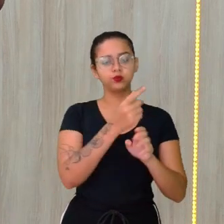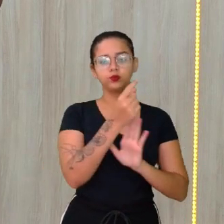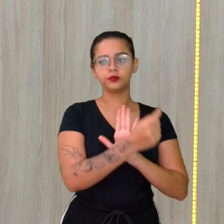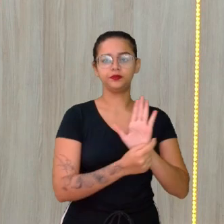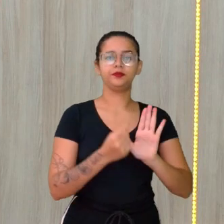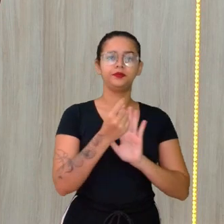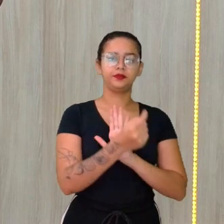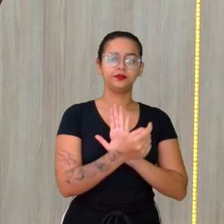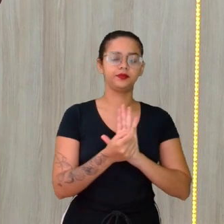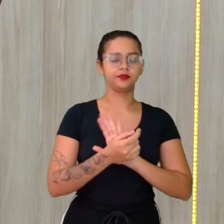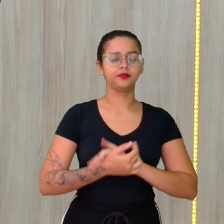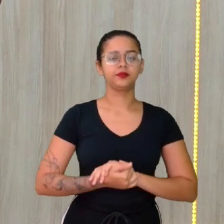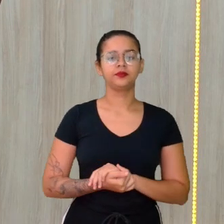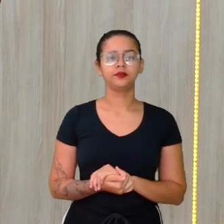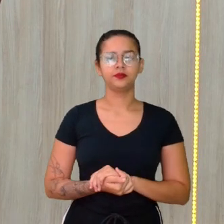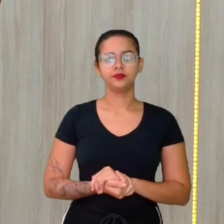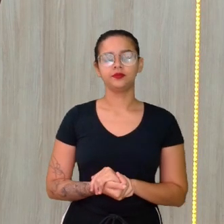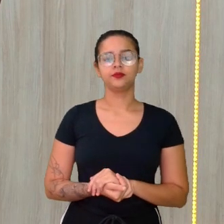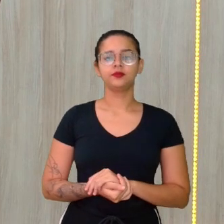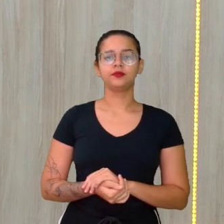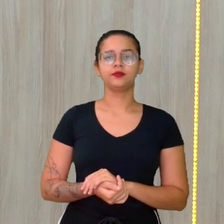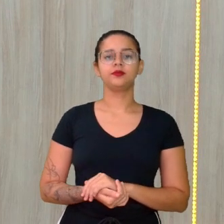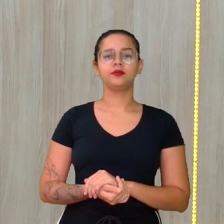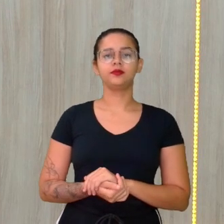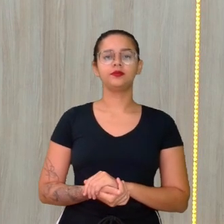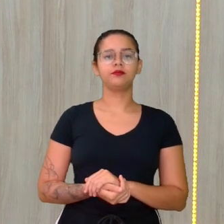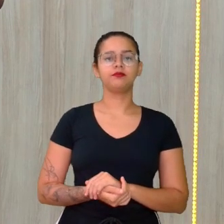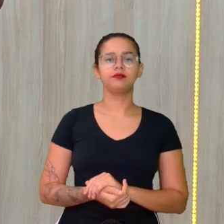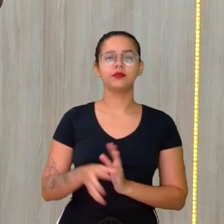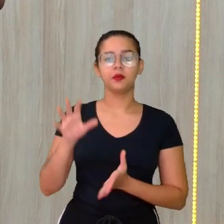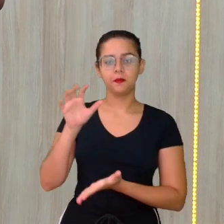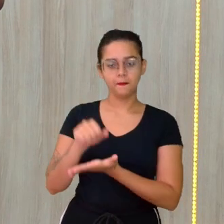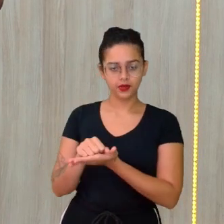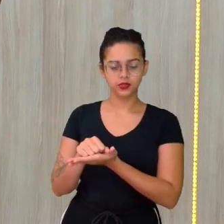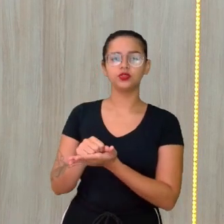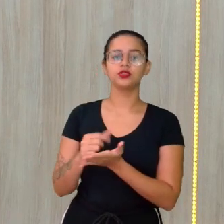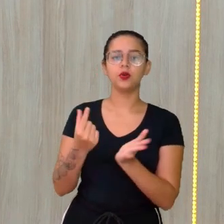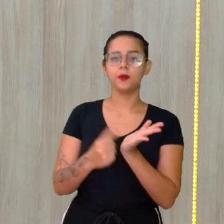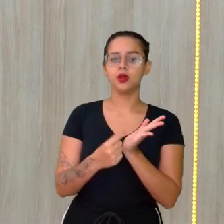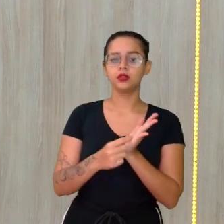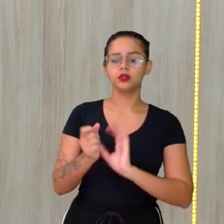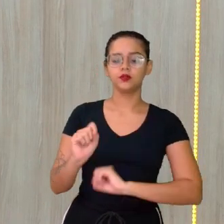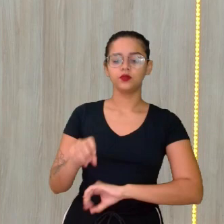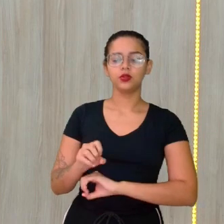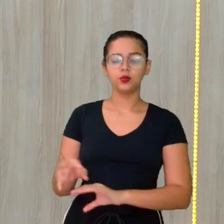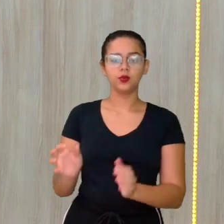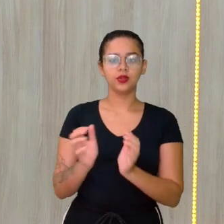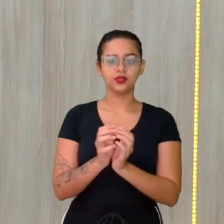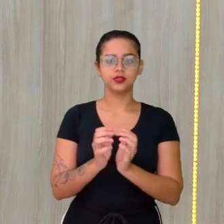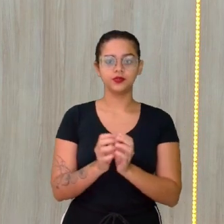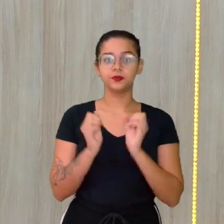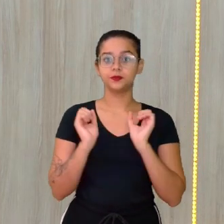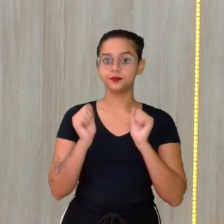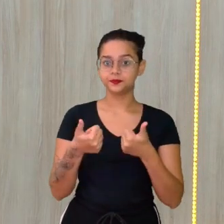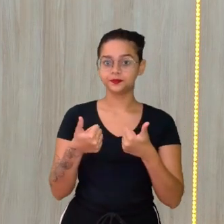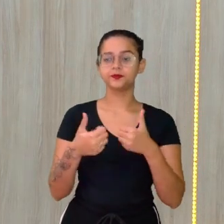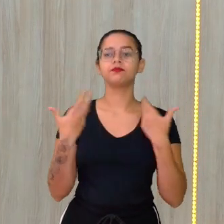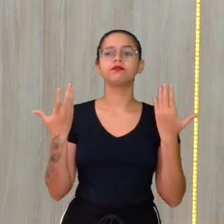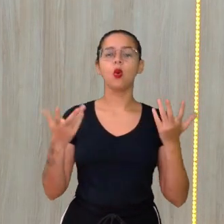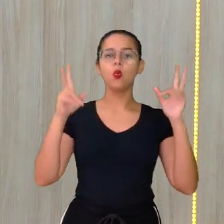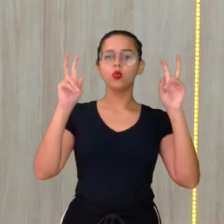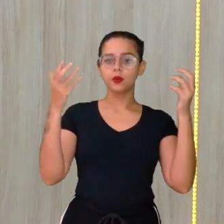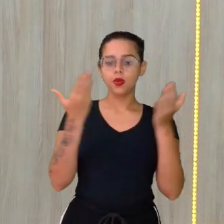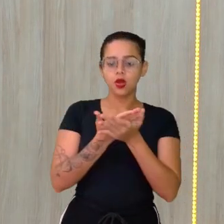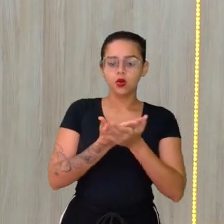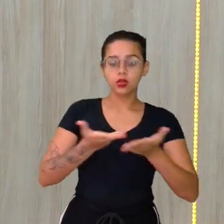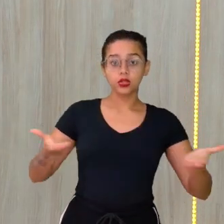leitor de QR Code e vai ser guiado para baixar o aplicativo, beleza? Então, o tema da aula de